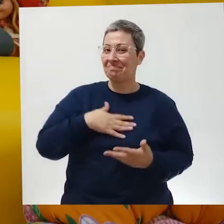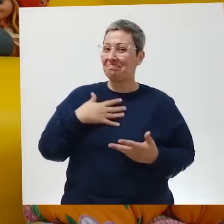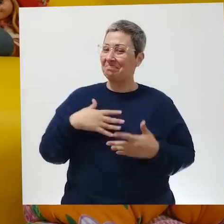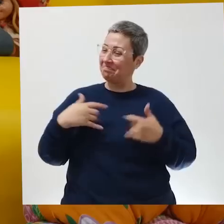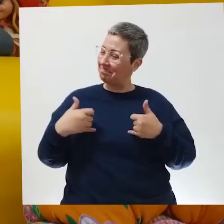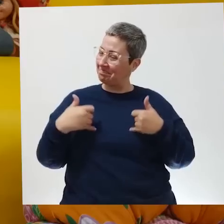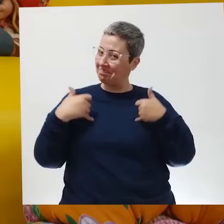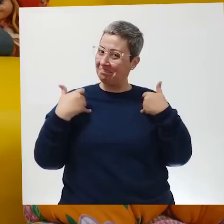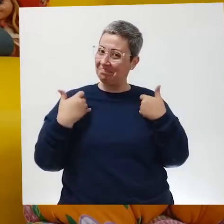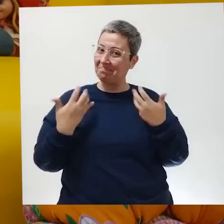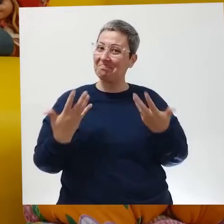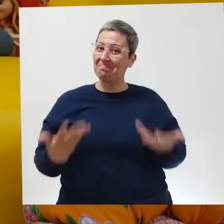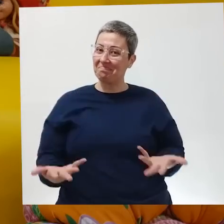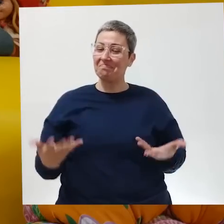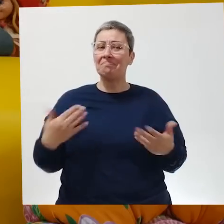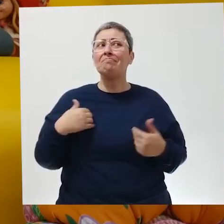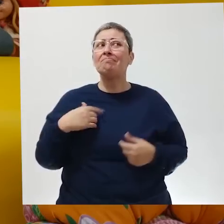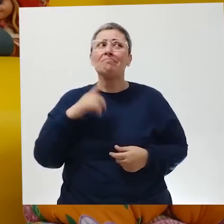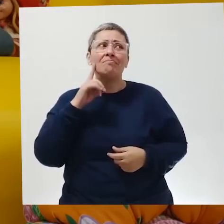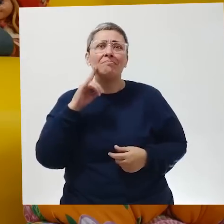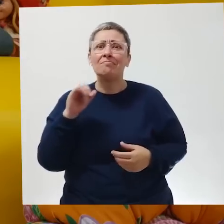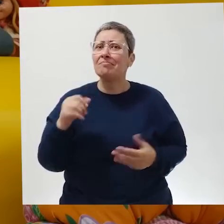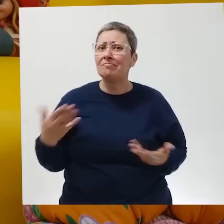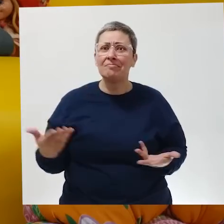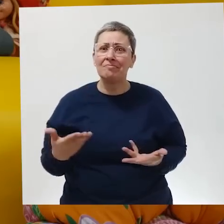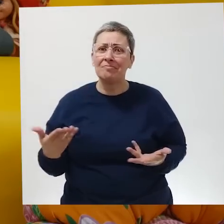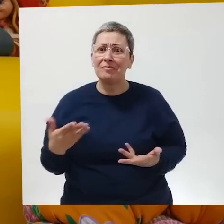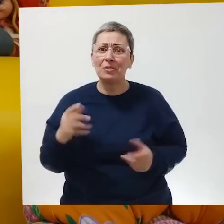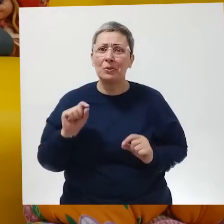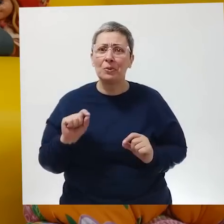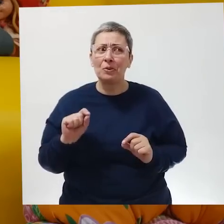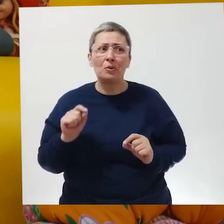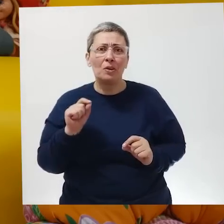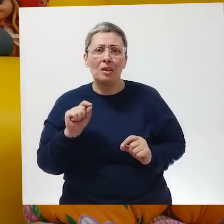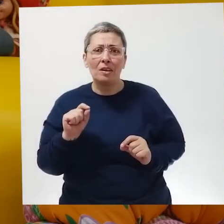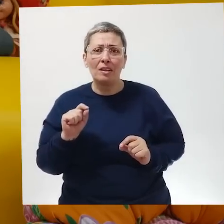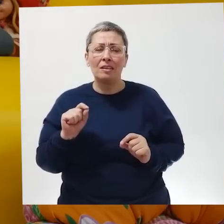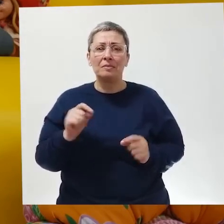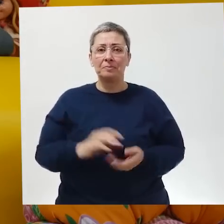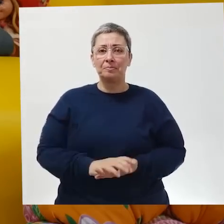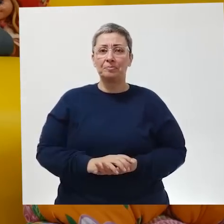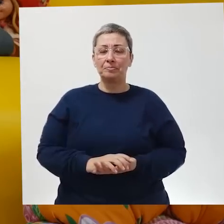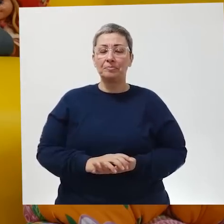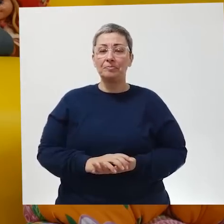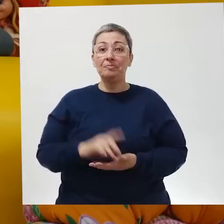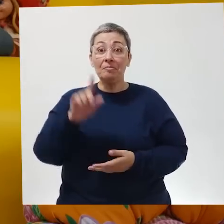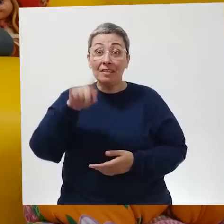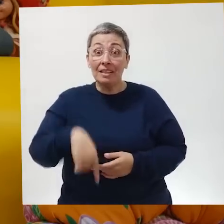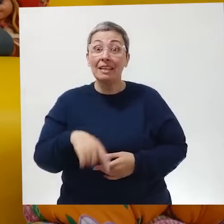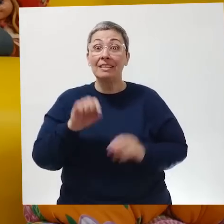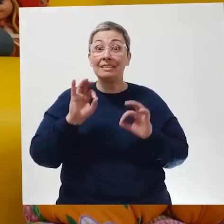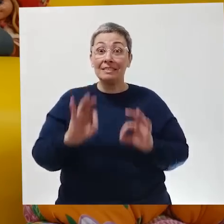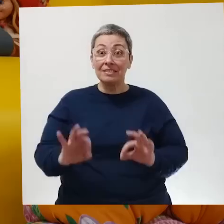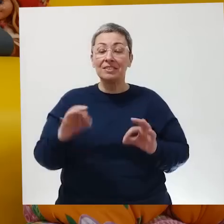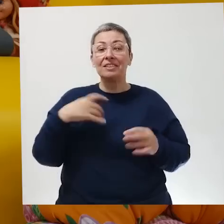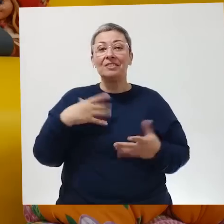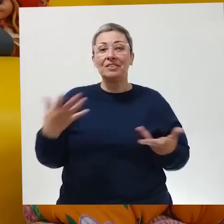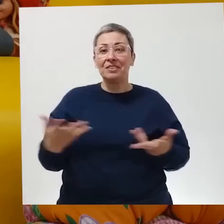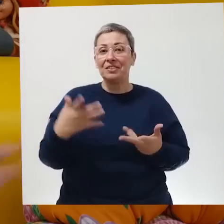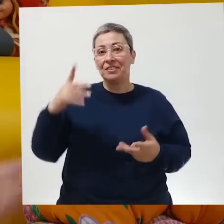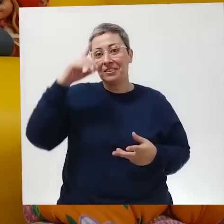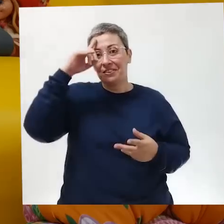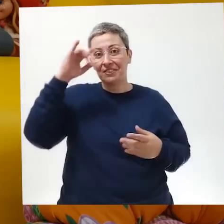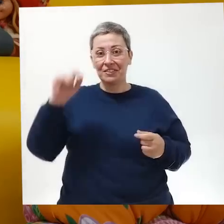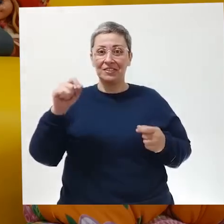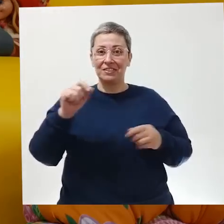para mim! Que dia é hoje, gente? Que dia é hoje? É isso mesmo! Hoje é o